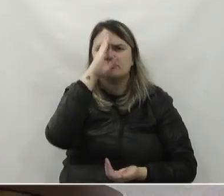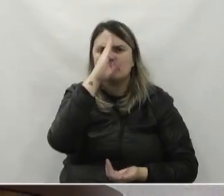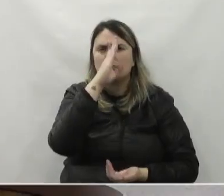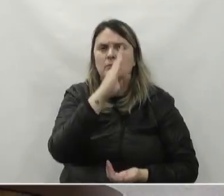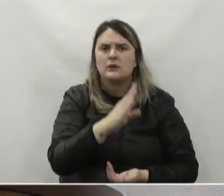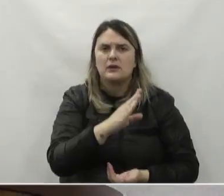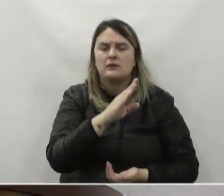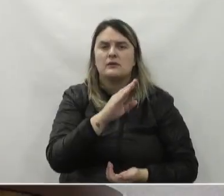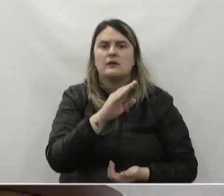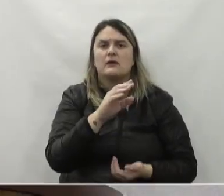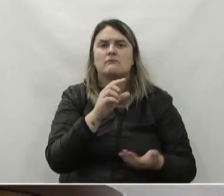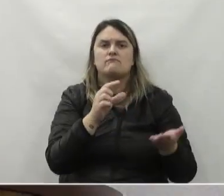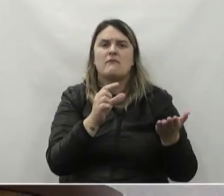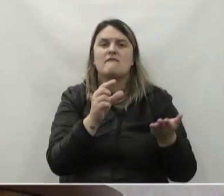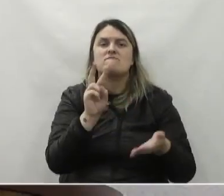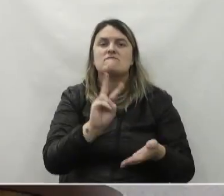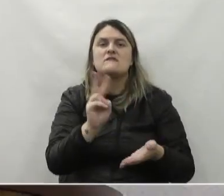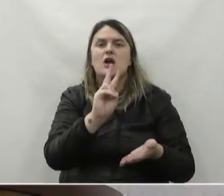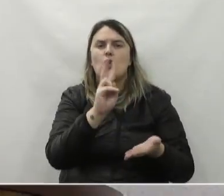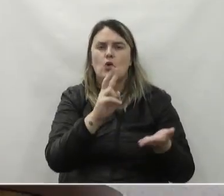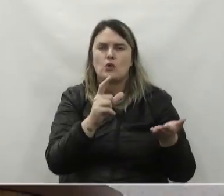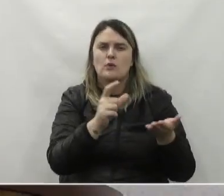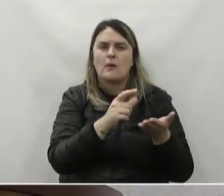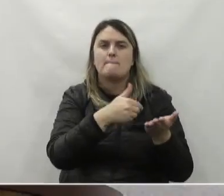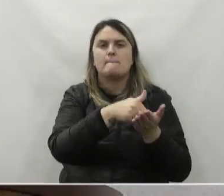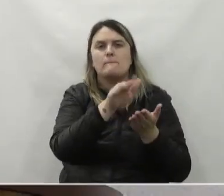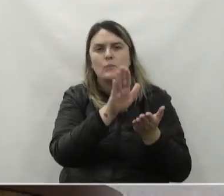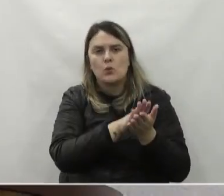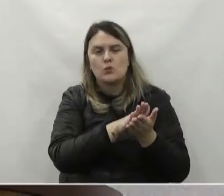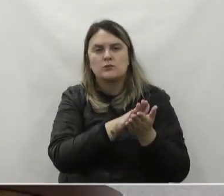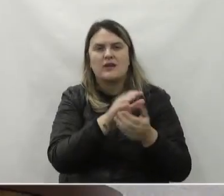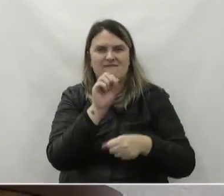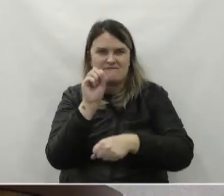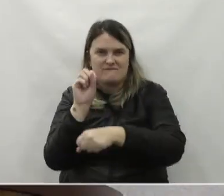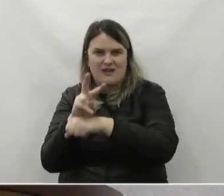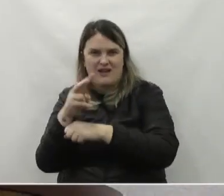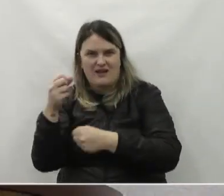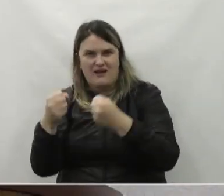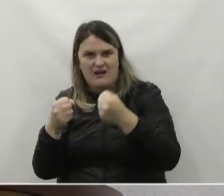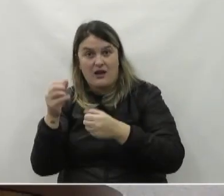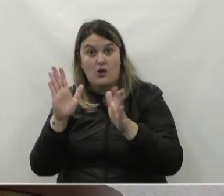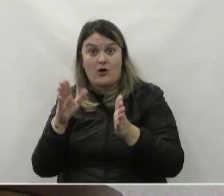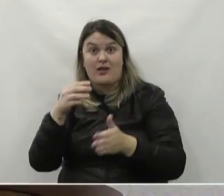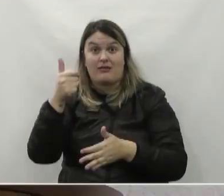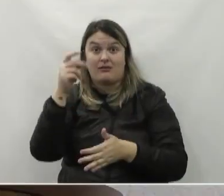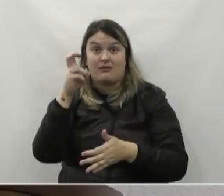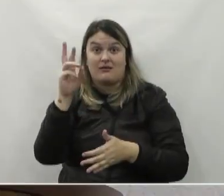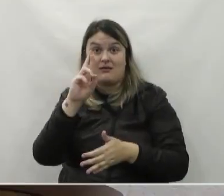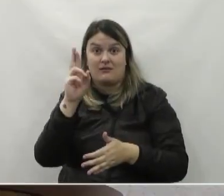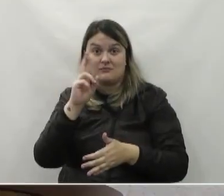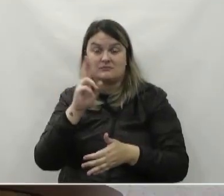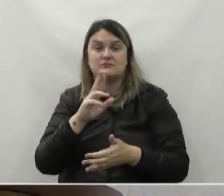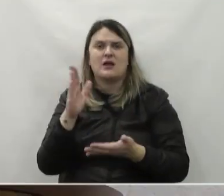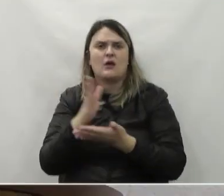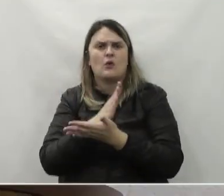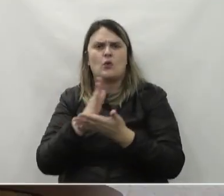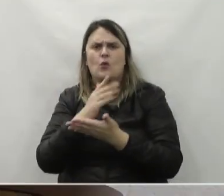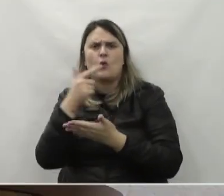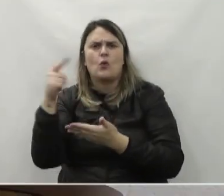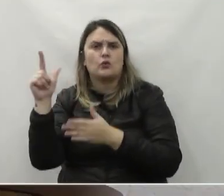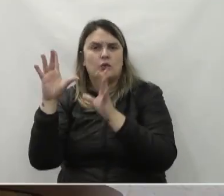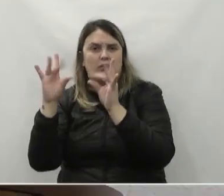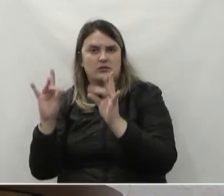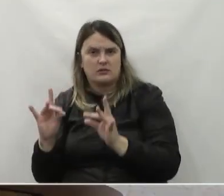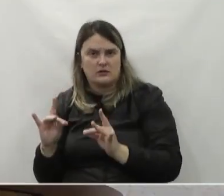respeito do ticket, da multa, que passou para R$15, e alguns outros